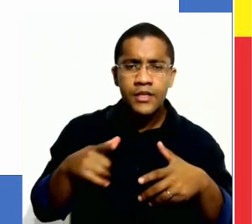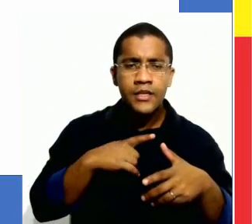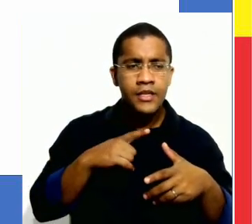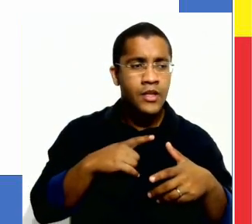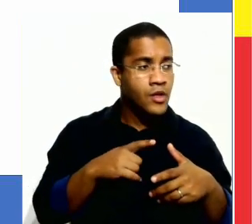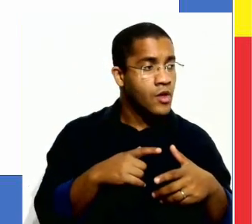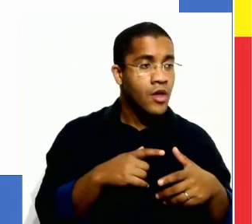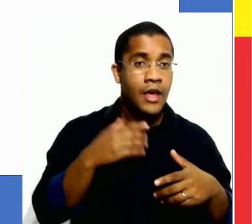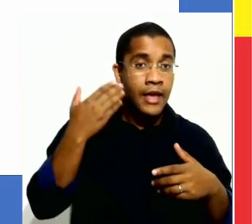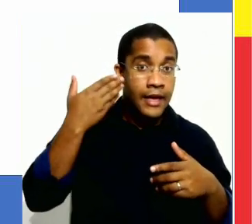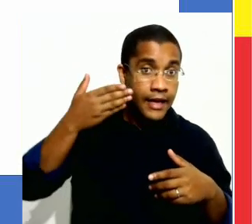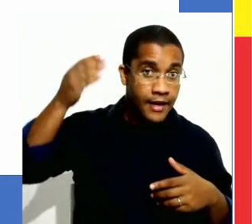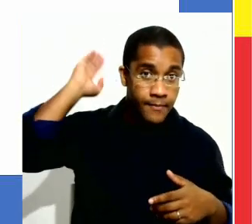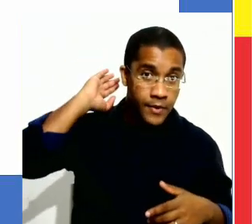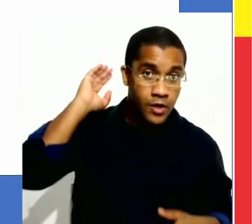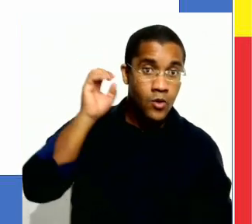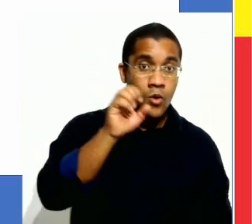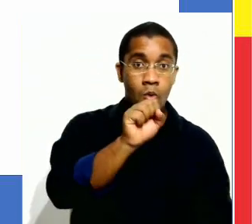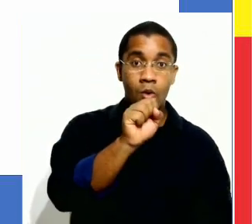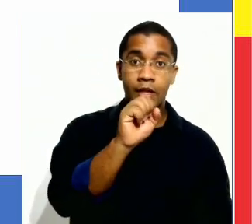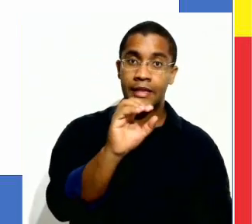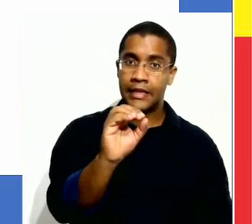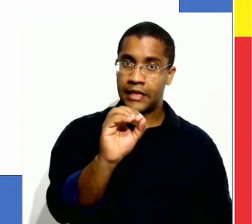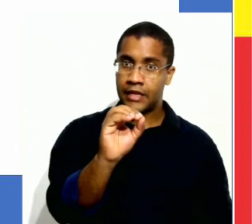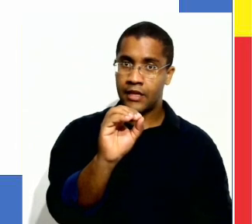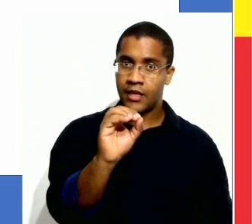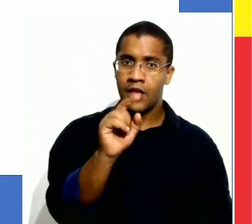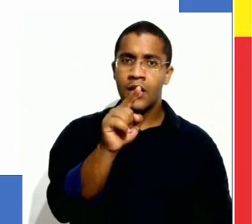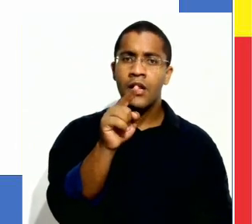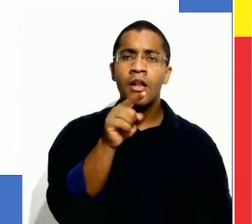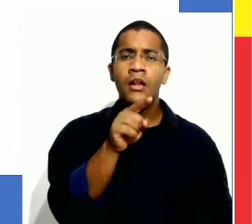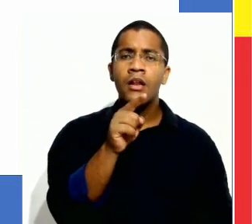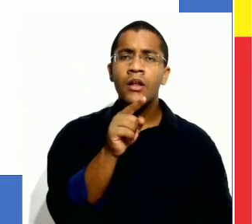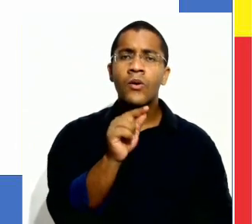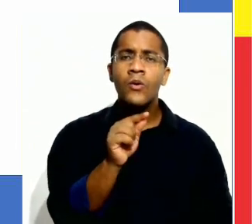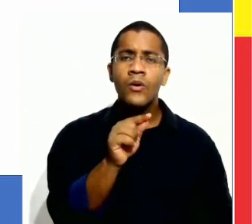80 camelos de sua caravana carregava